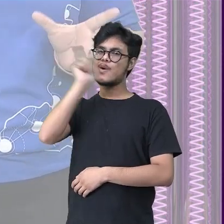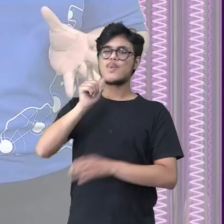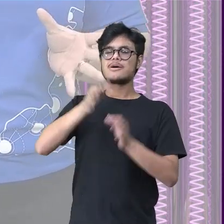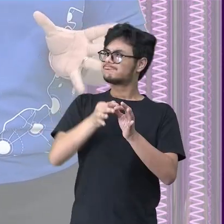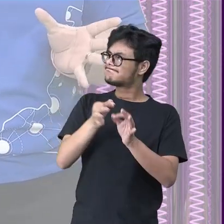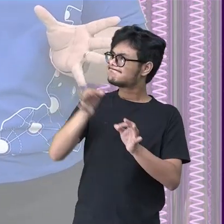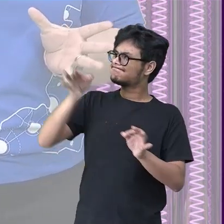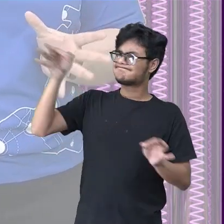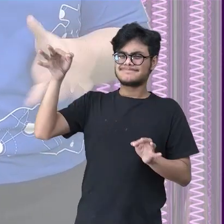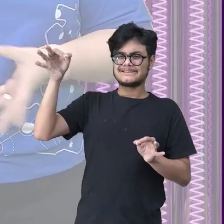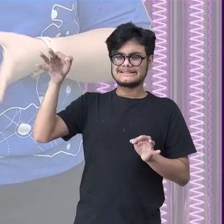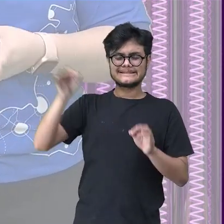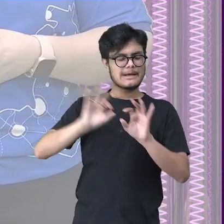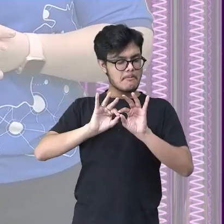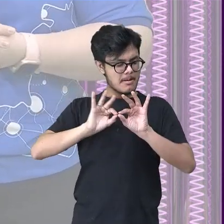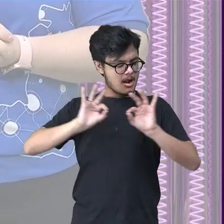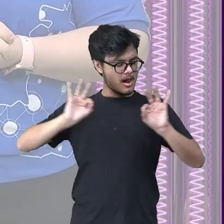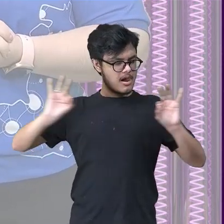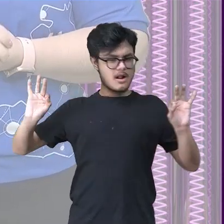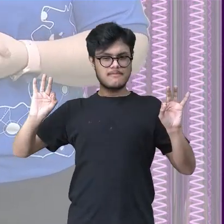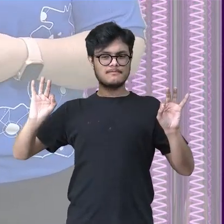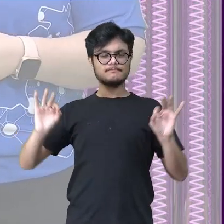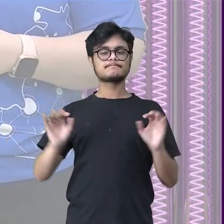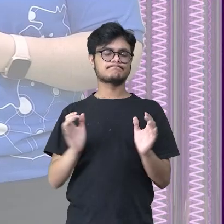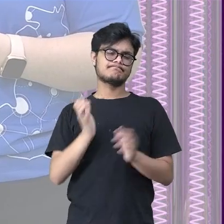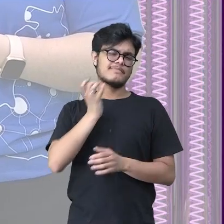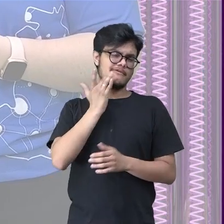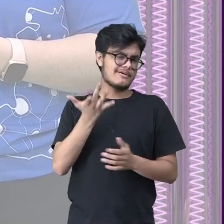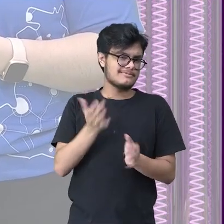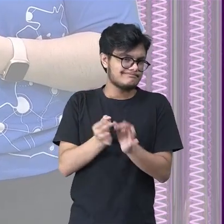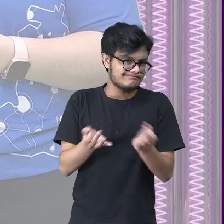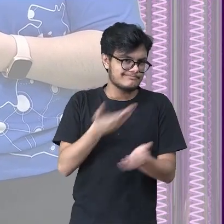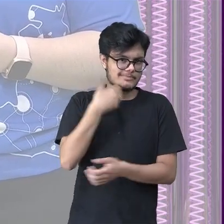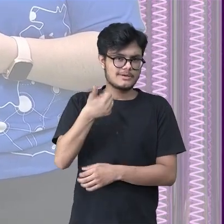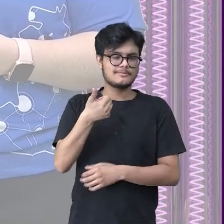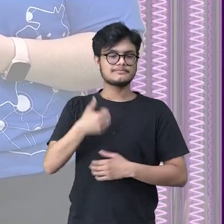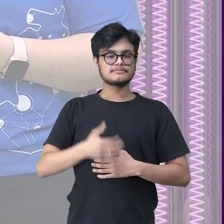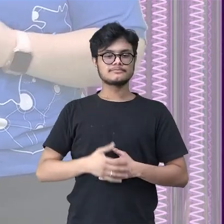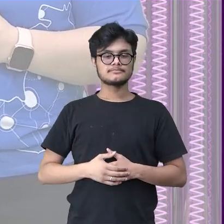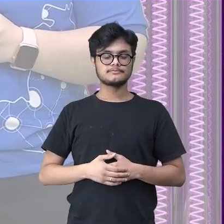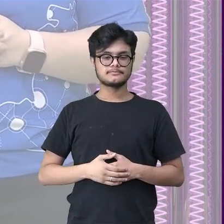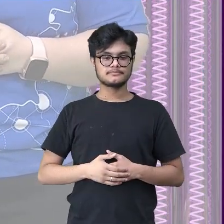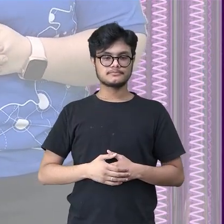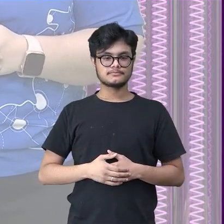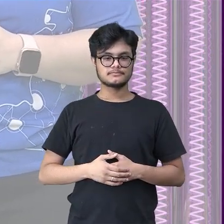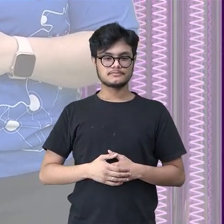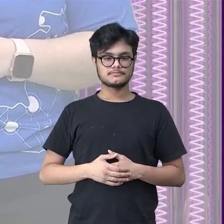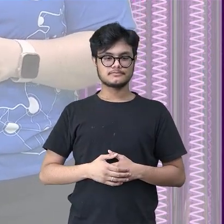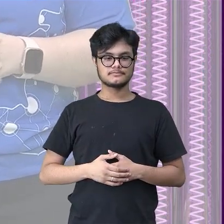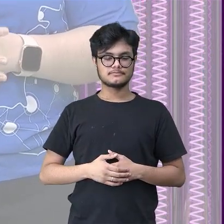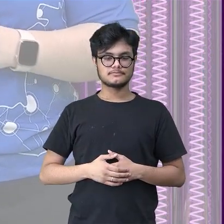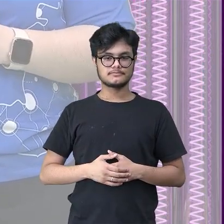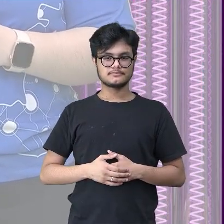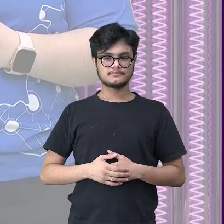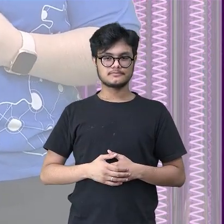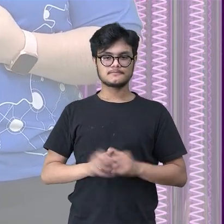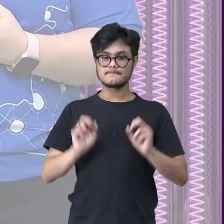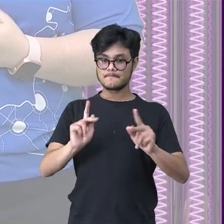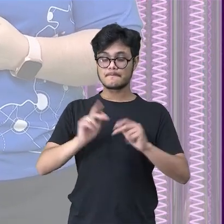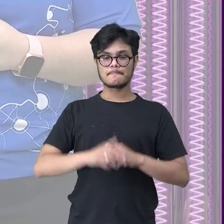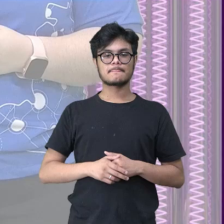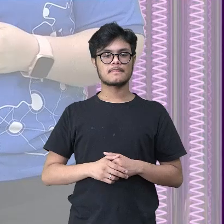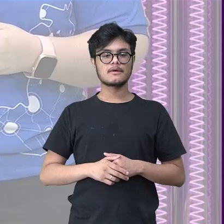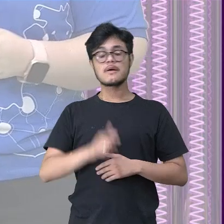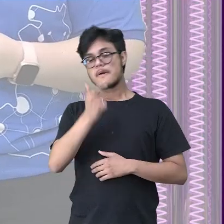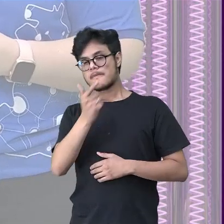essas distâncias muito grandes, aí é mais fácil a gente utilizar aí, nesse caso, unidade astronômica. Mais um